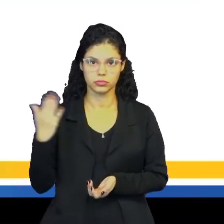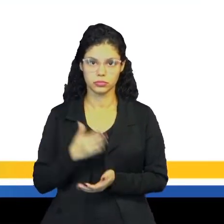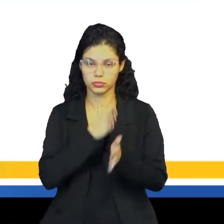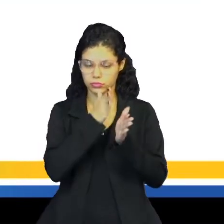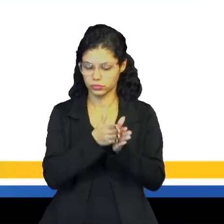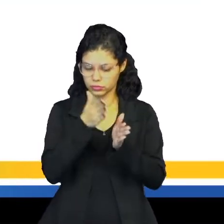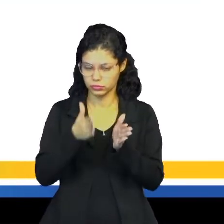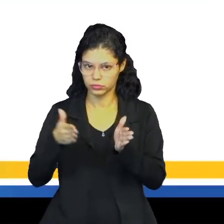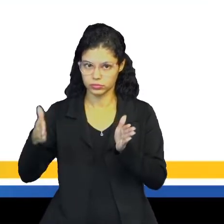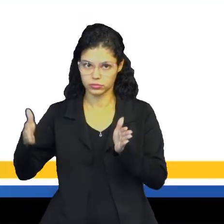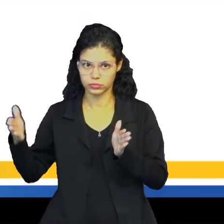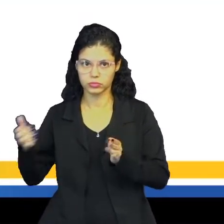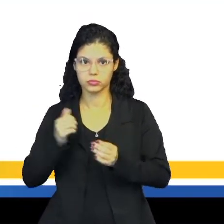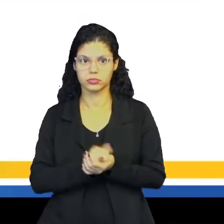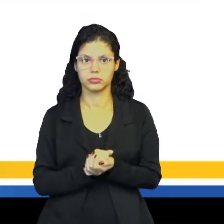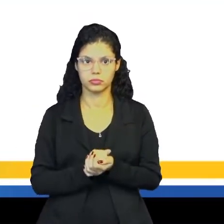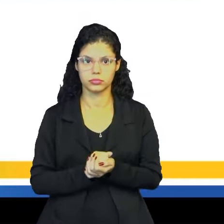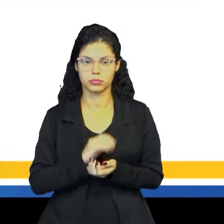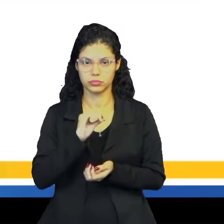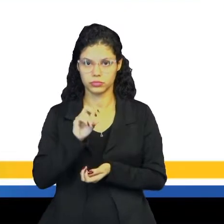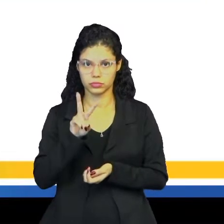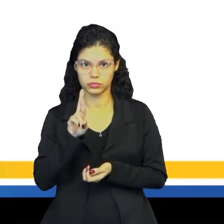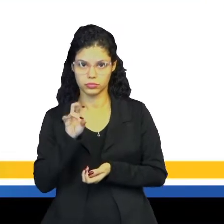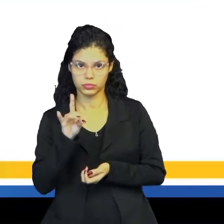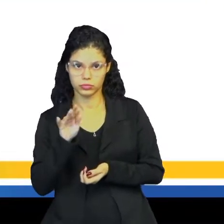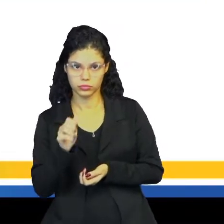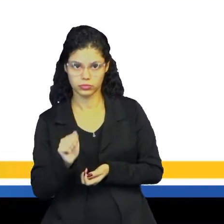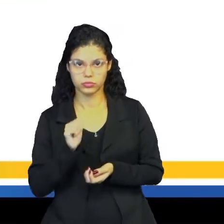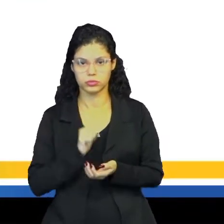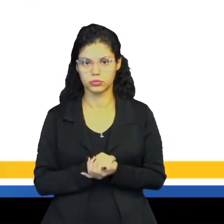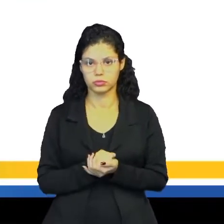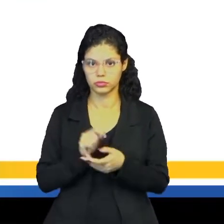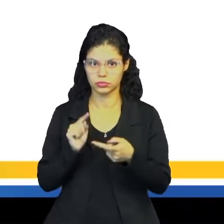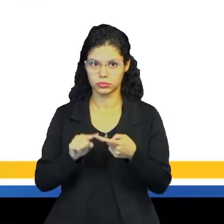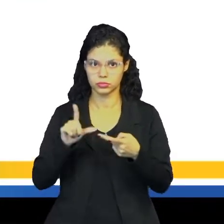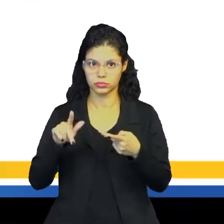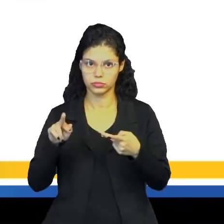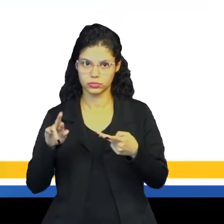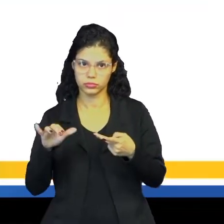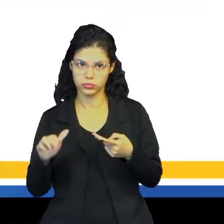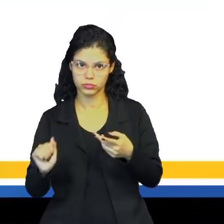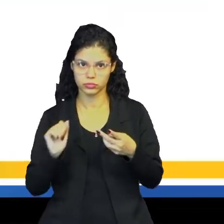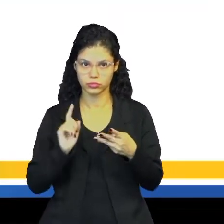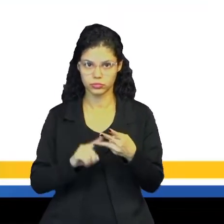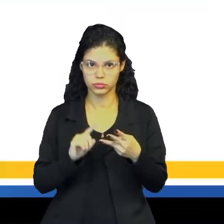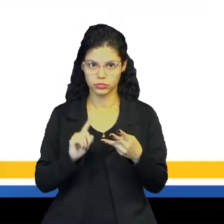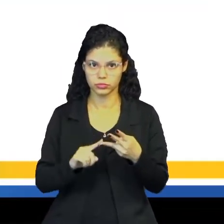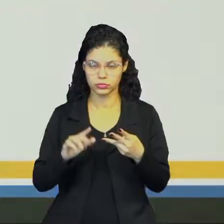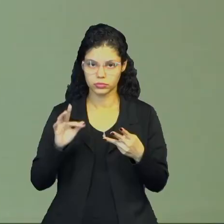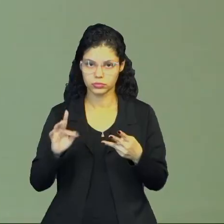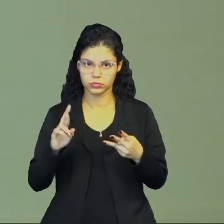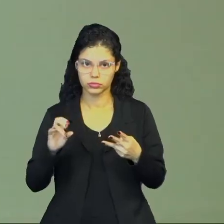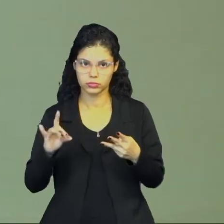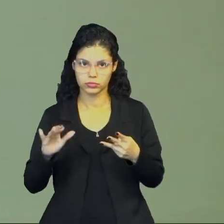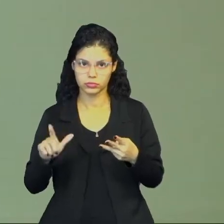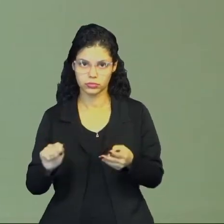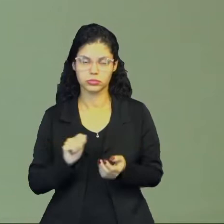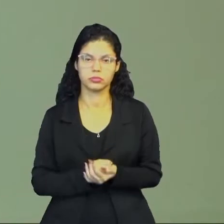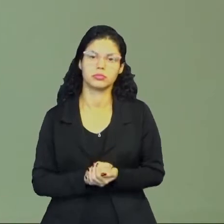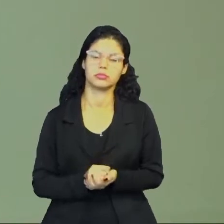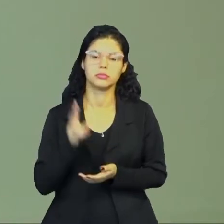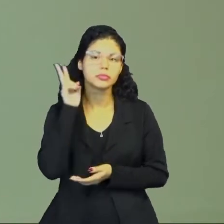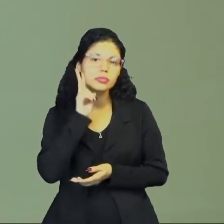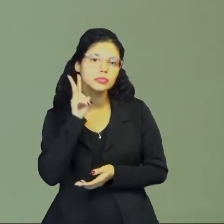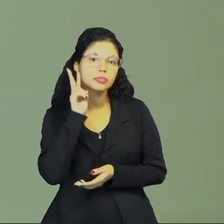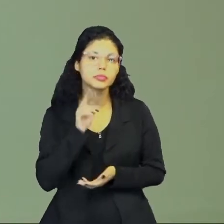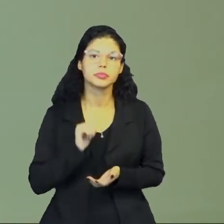fases. Nós temos a fase aí ovulatória, temos uma fase lútea e uma fase folicular. Lembrando que